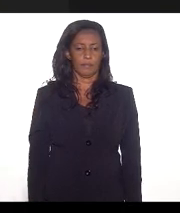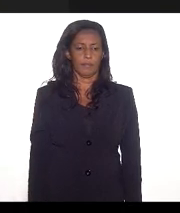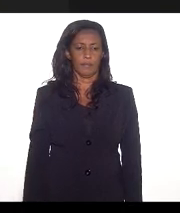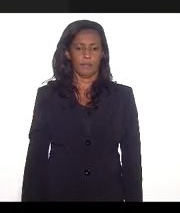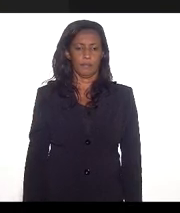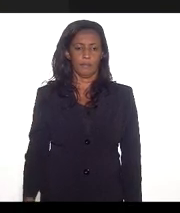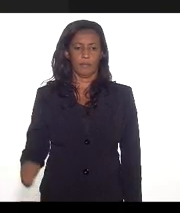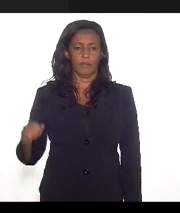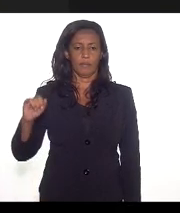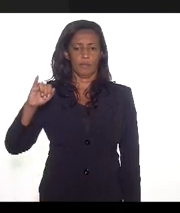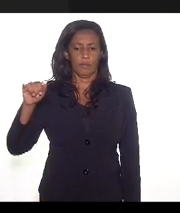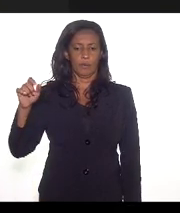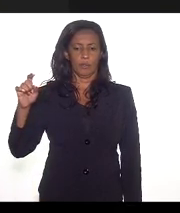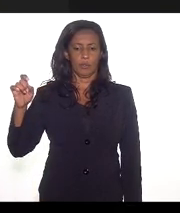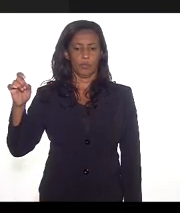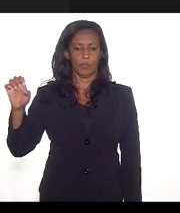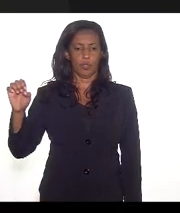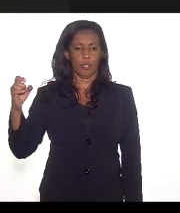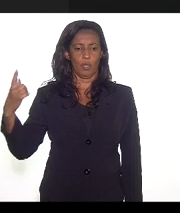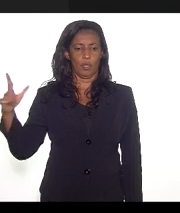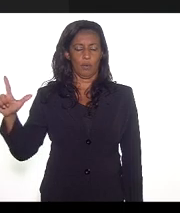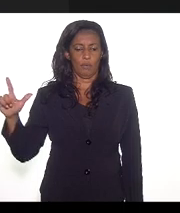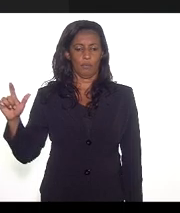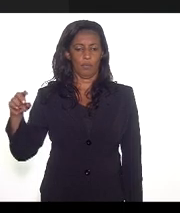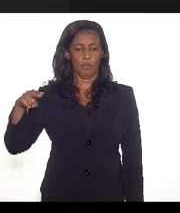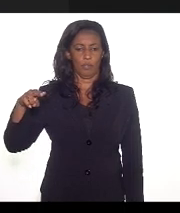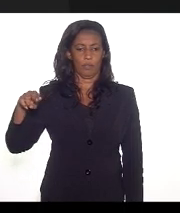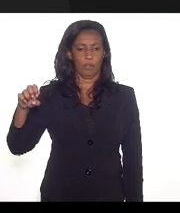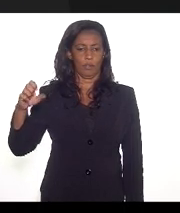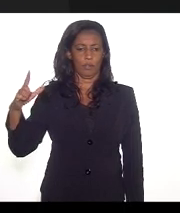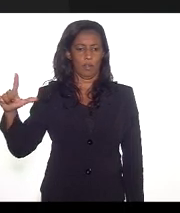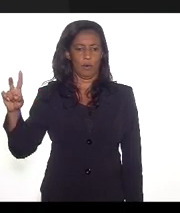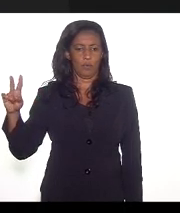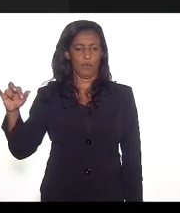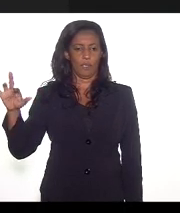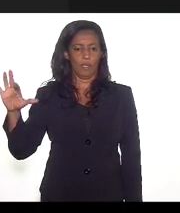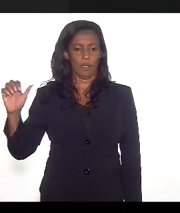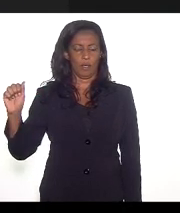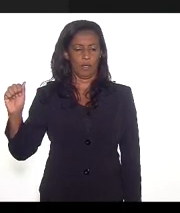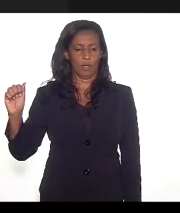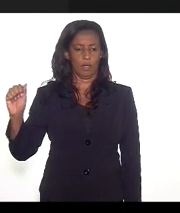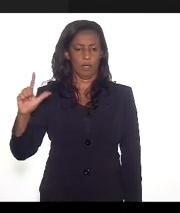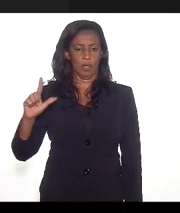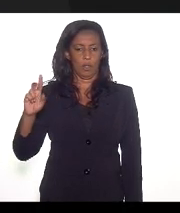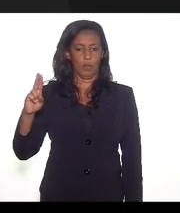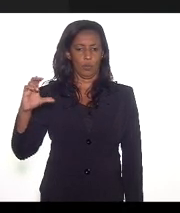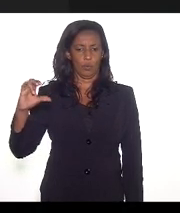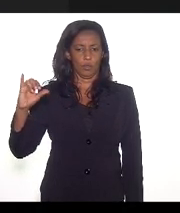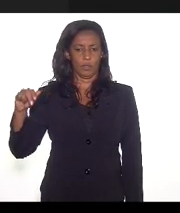Deputado Jorge Felipe Neto. Deputado Léo Vieira. Deputada Lucinha.